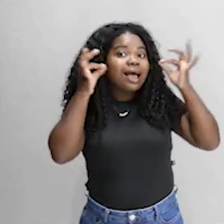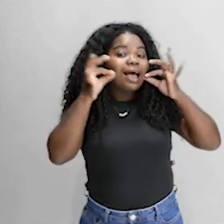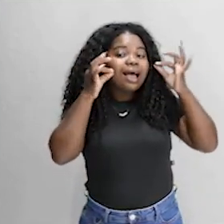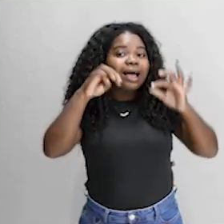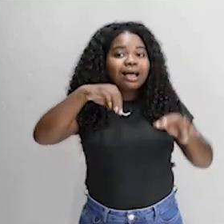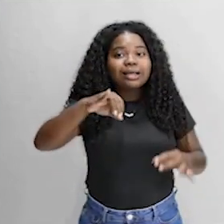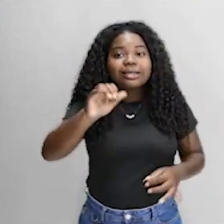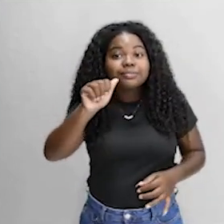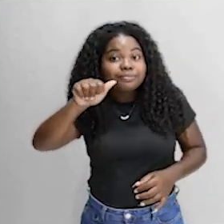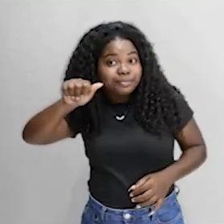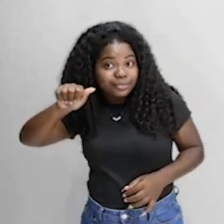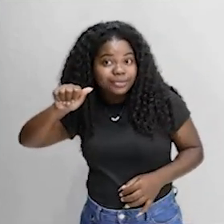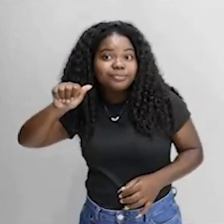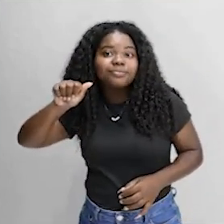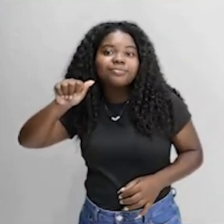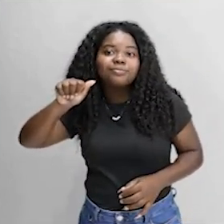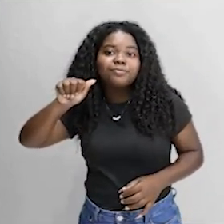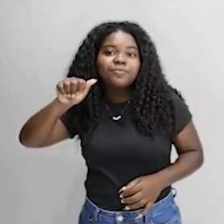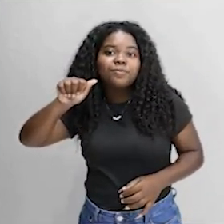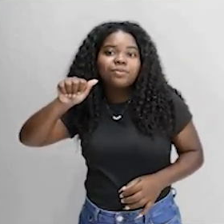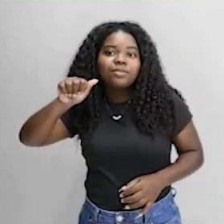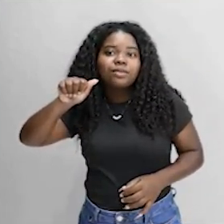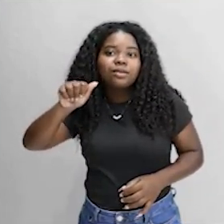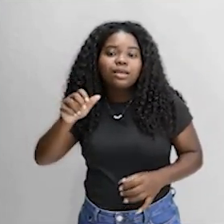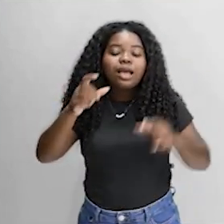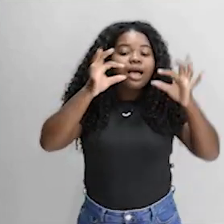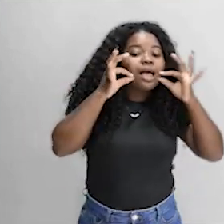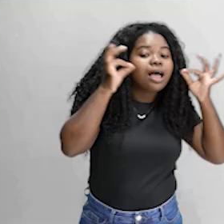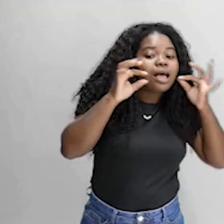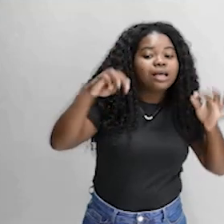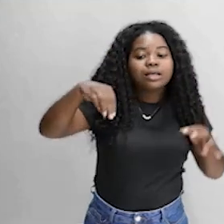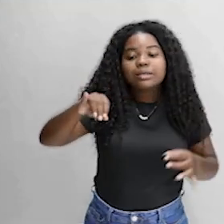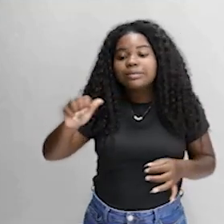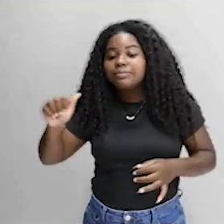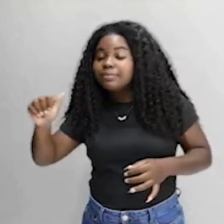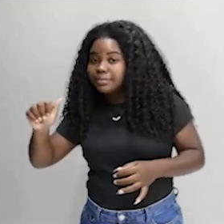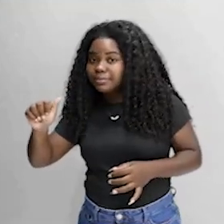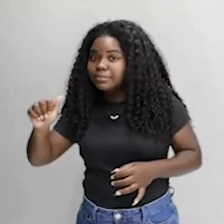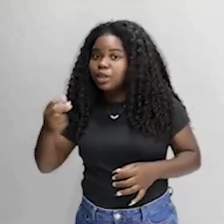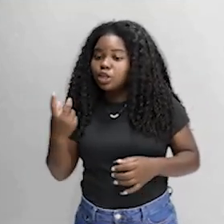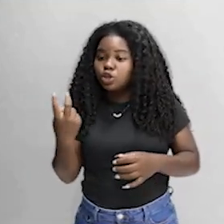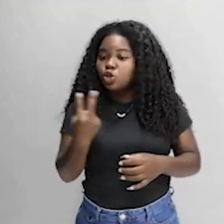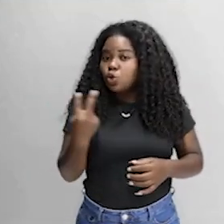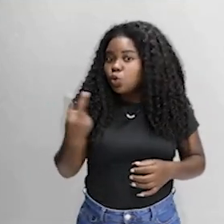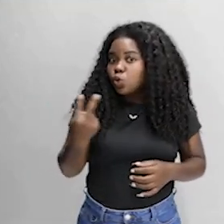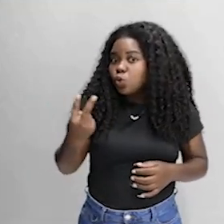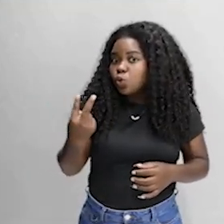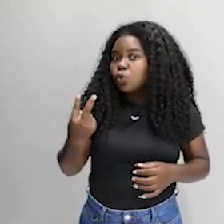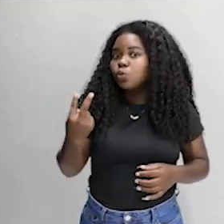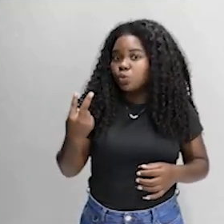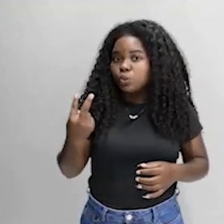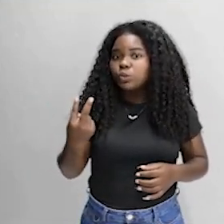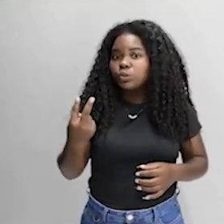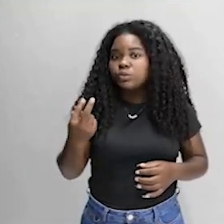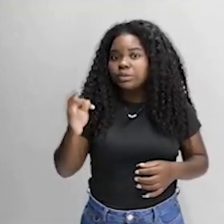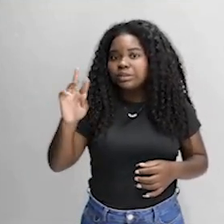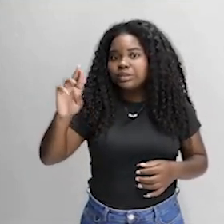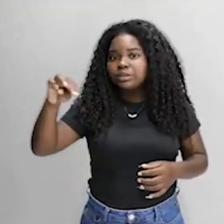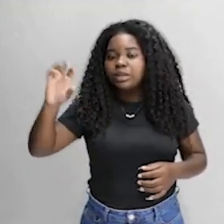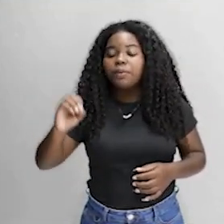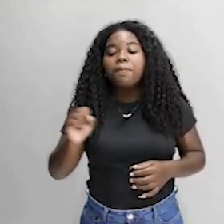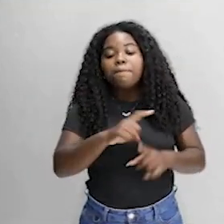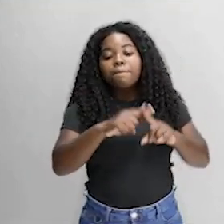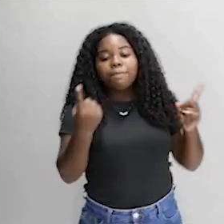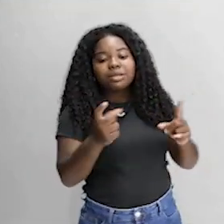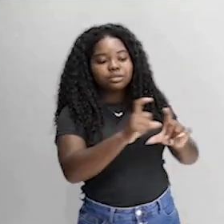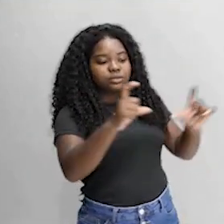mia. Tem 2 termos. Mas se eu vou colocar uma outra premissa ou proposição, minha namorada é uma gata, aí eu já